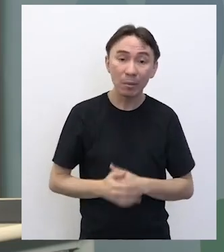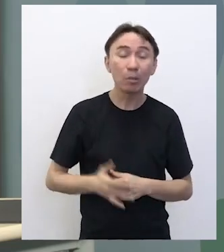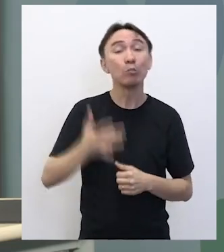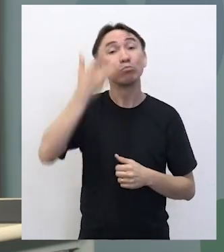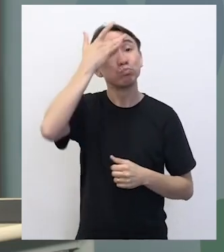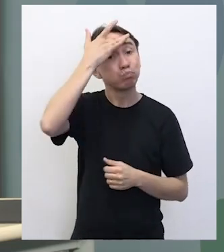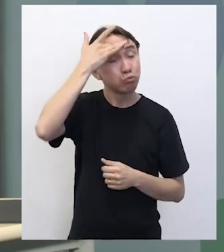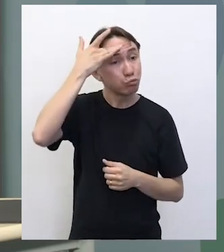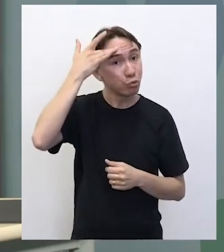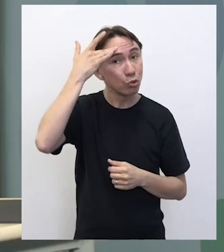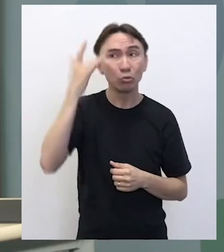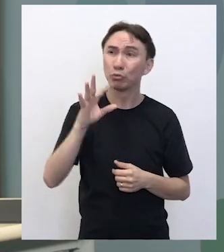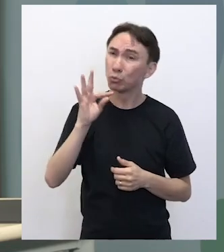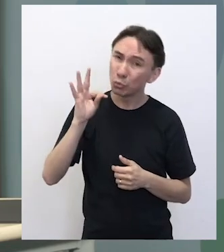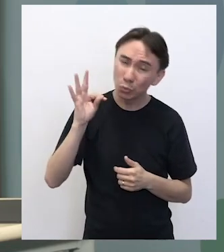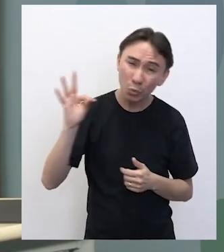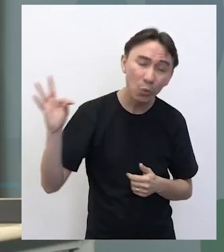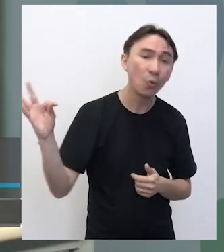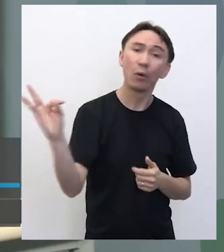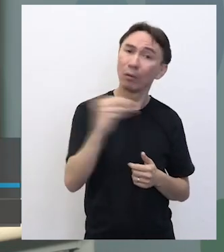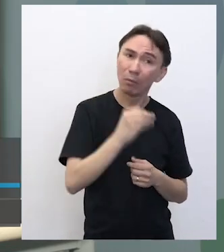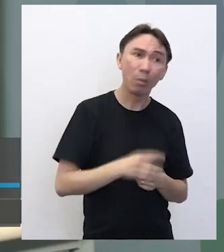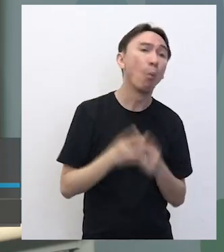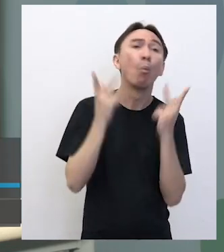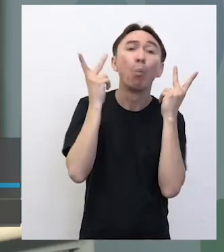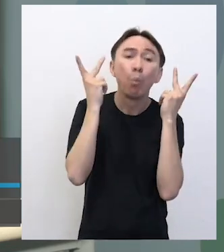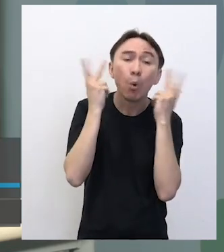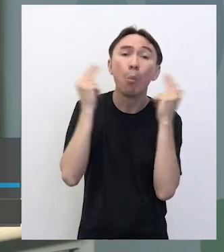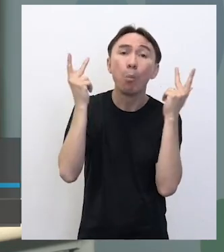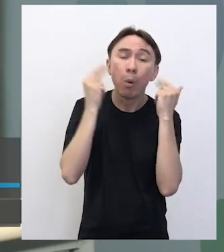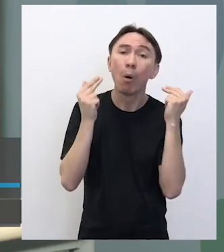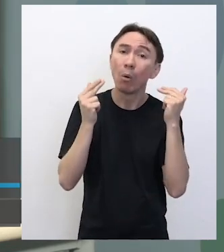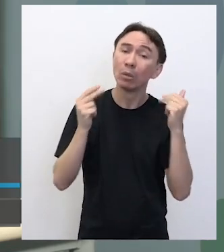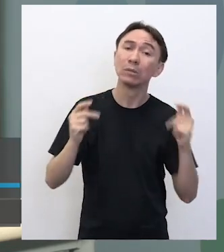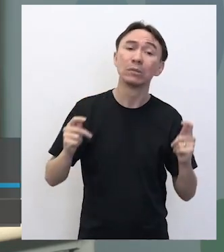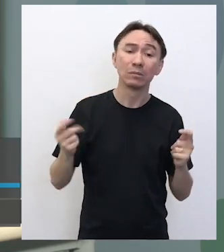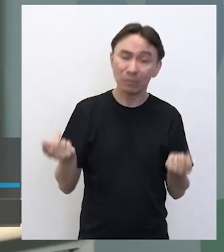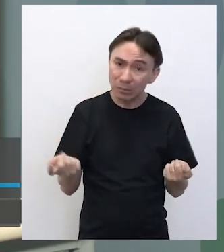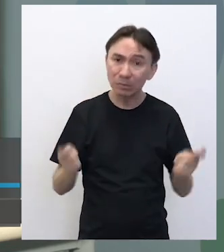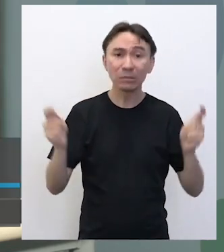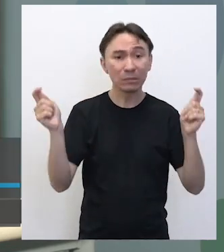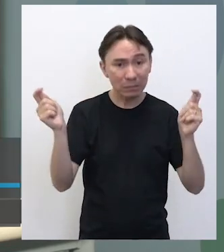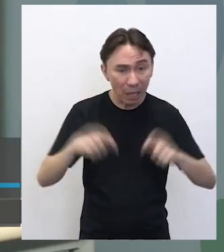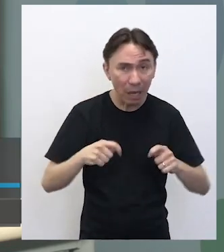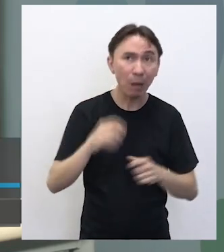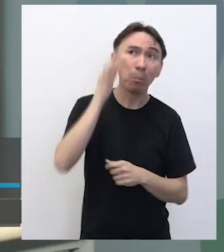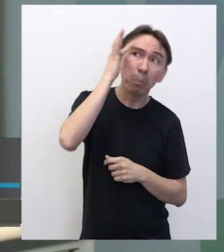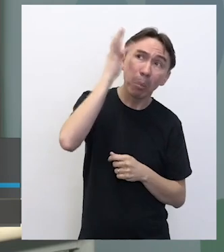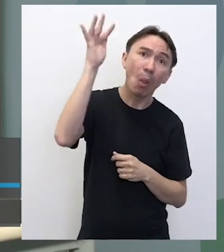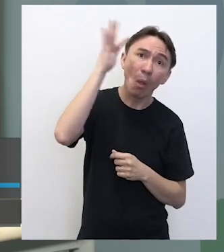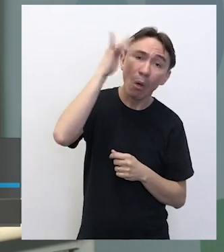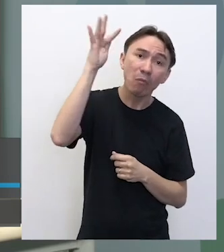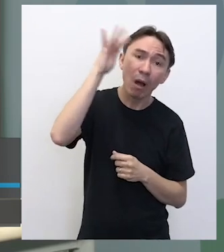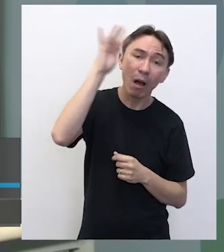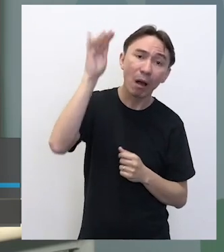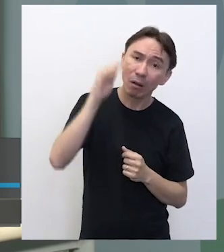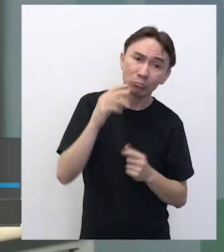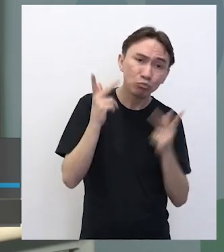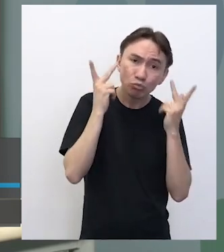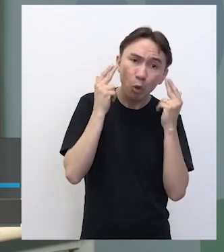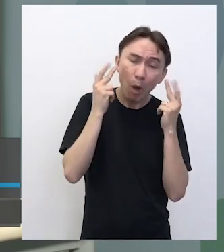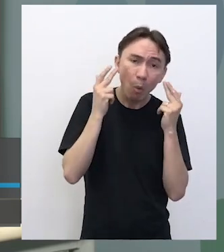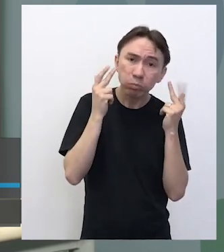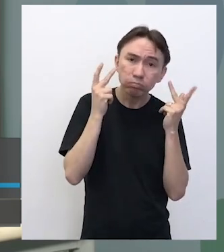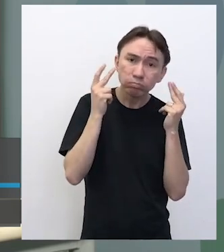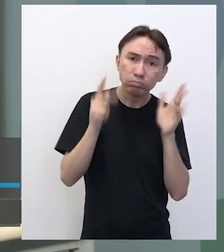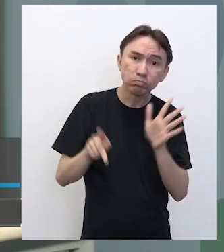seria naturalmente dotado de uma certa propensão ao filosofar. Né? E que, portanto,